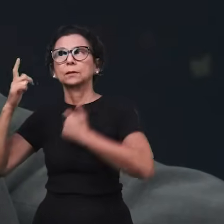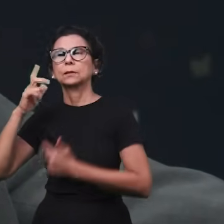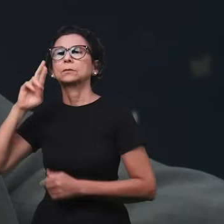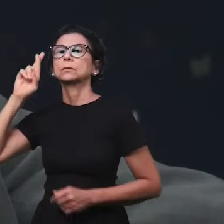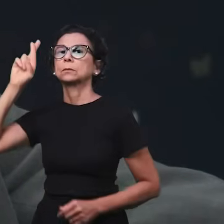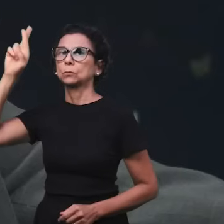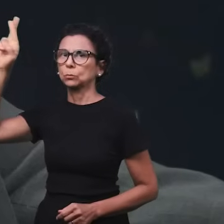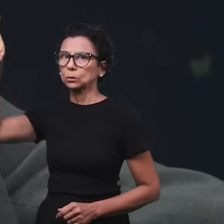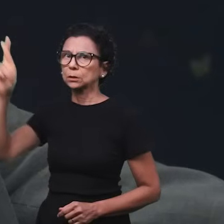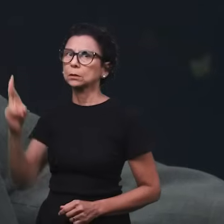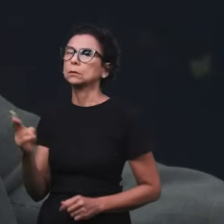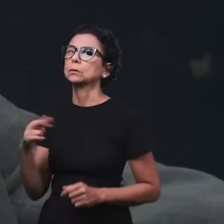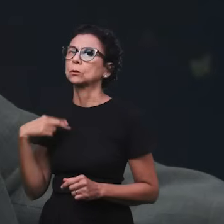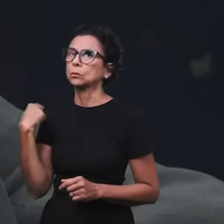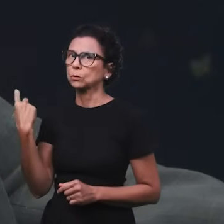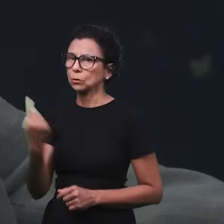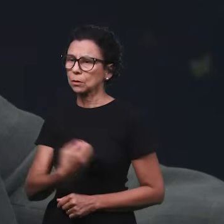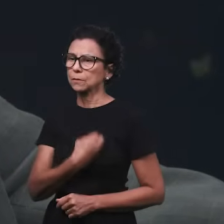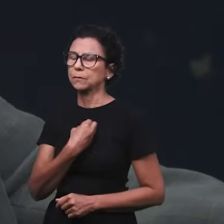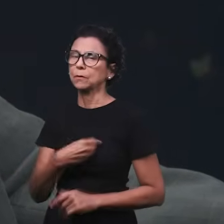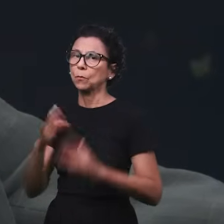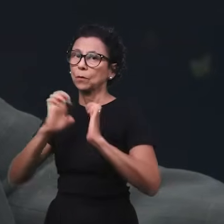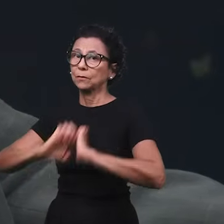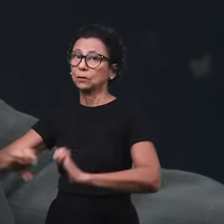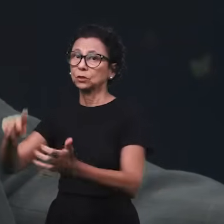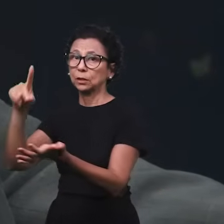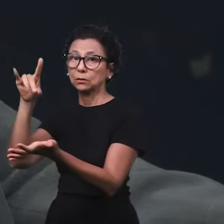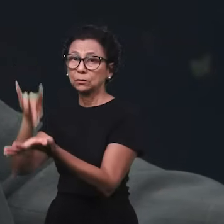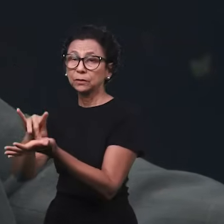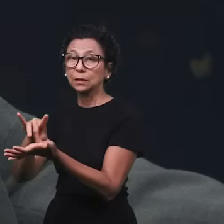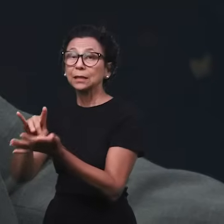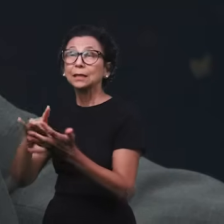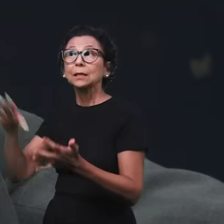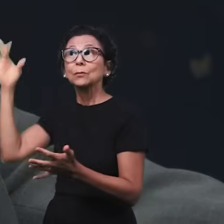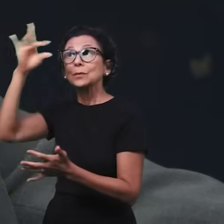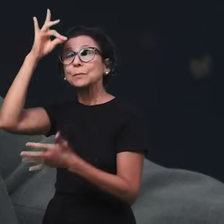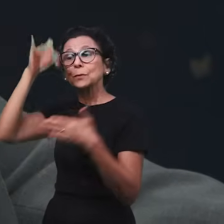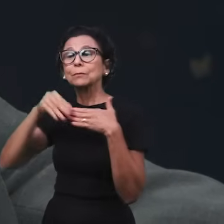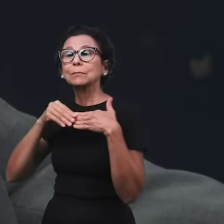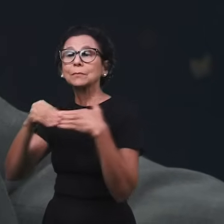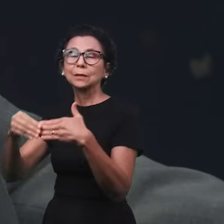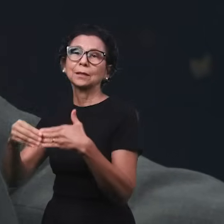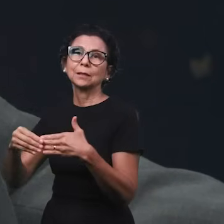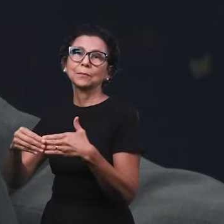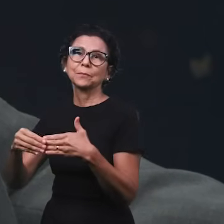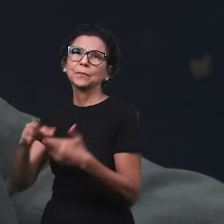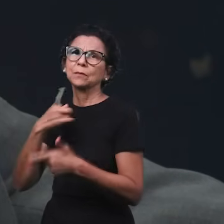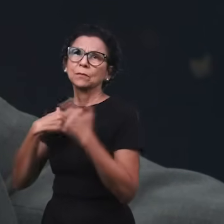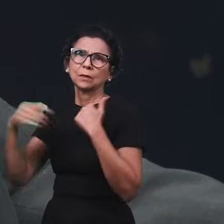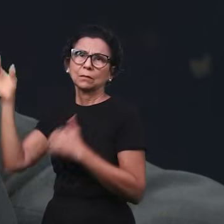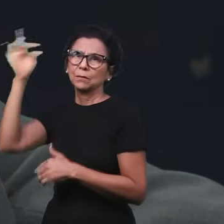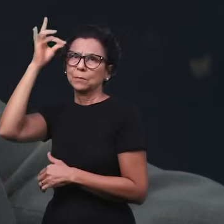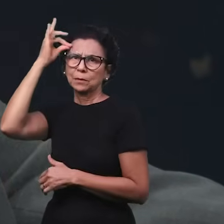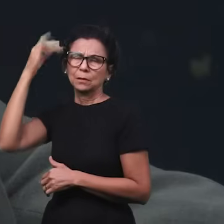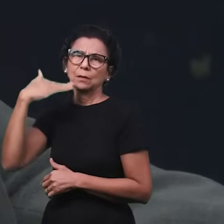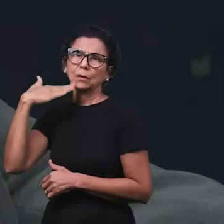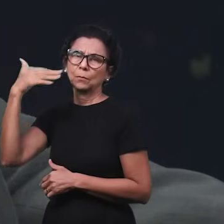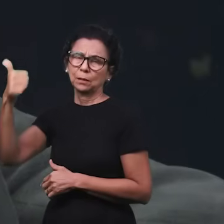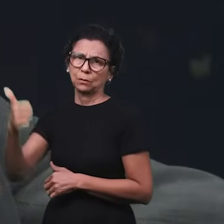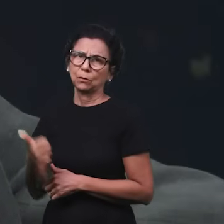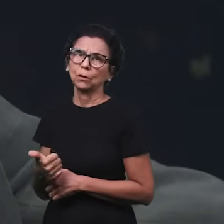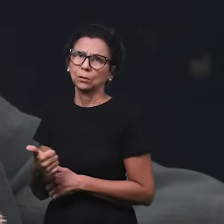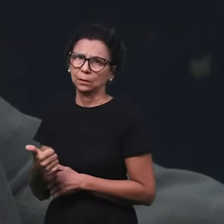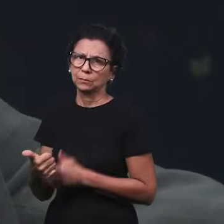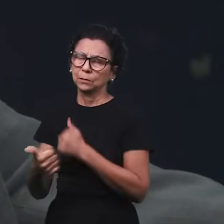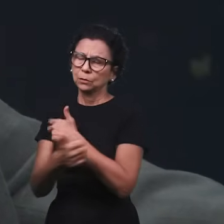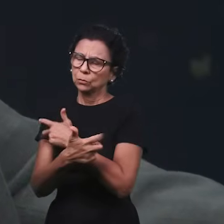estamos no evangelho genuíno, nós estamos vivendo a vontade do Espírito Santo. E a vontade do Espírito Santo é o melhor para nós, porque a palavra fala isso. Todas